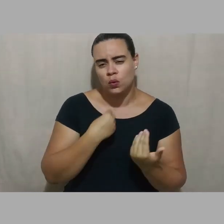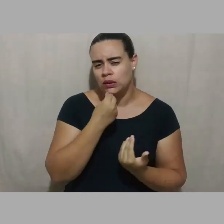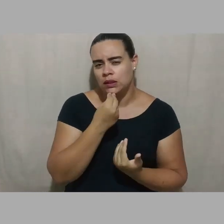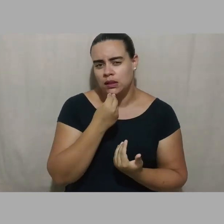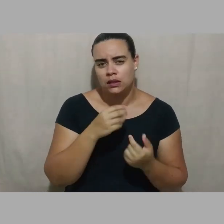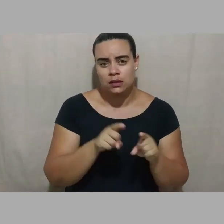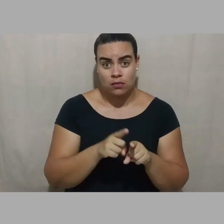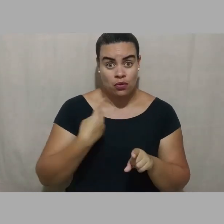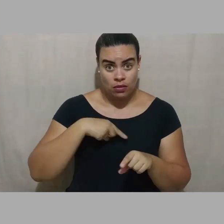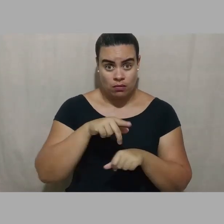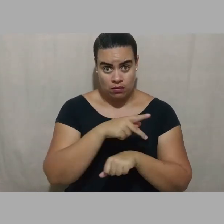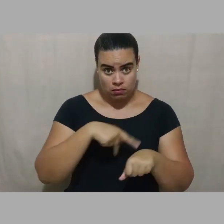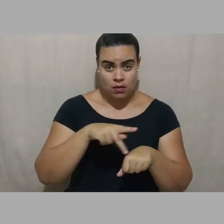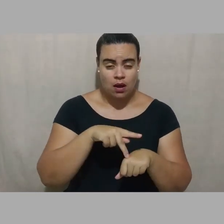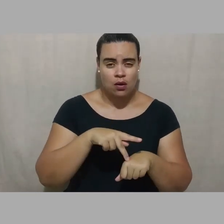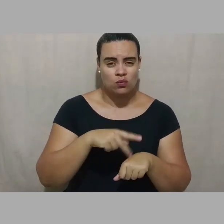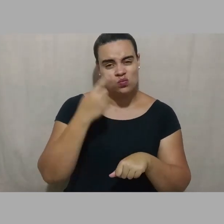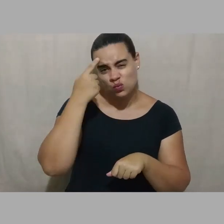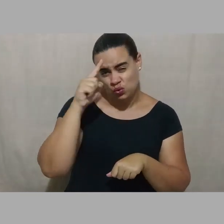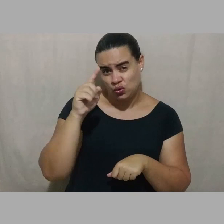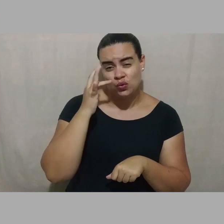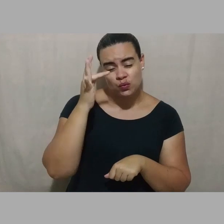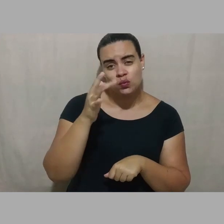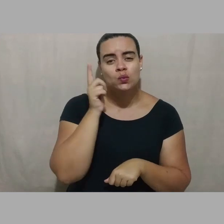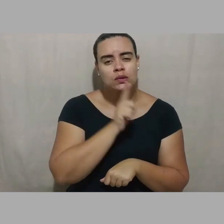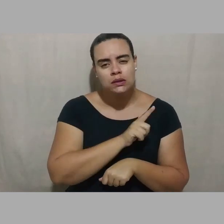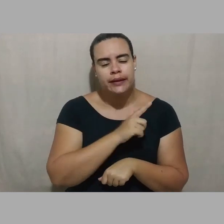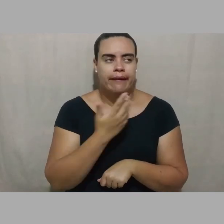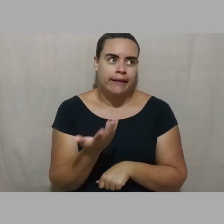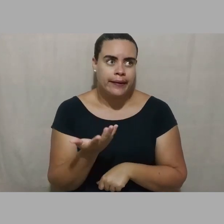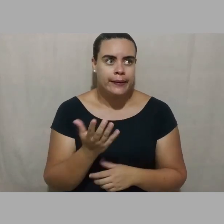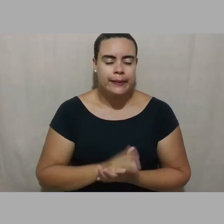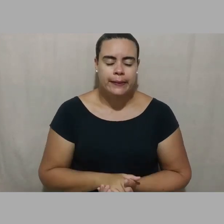E eu espero que o nosso país um dia encontre